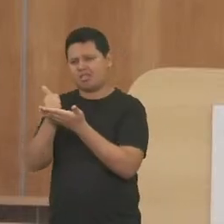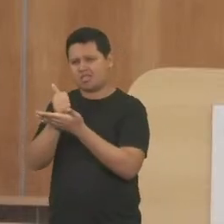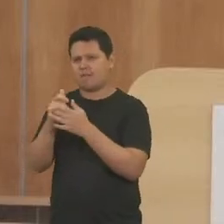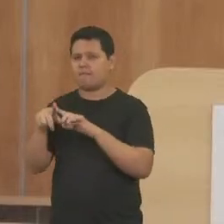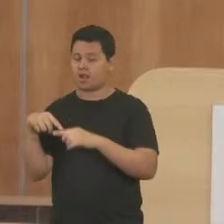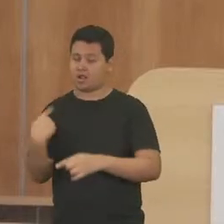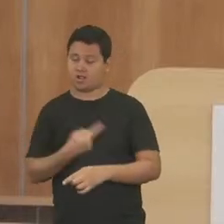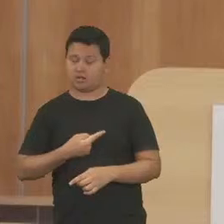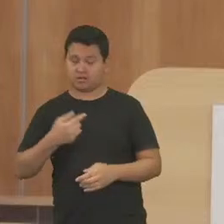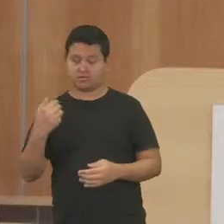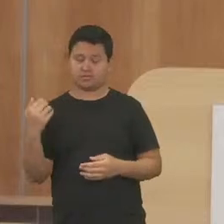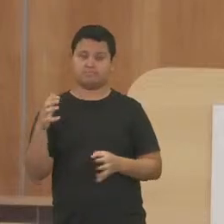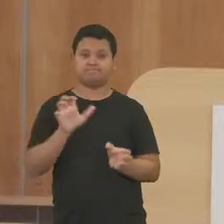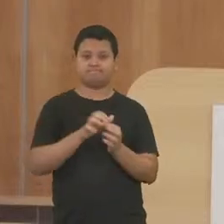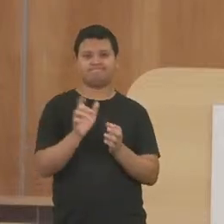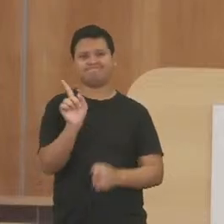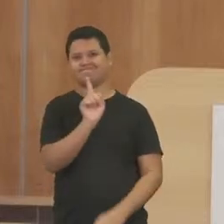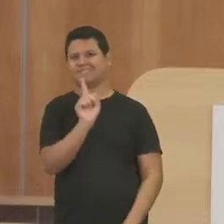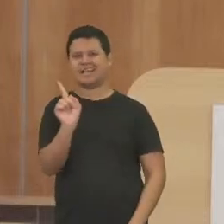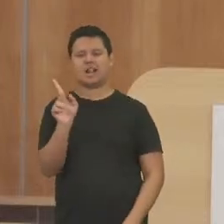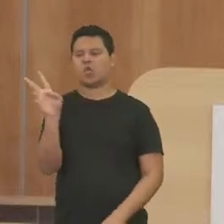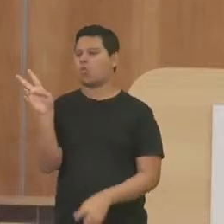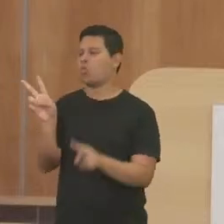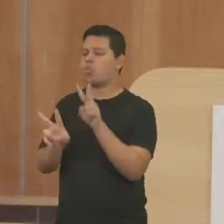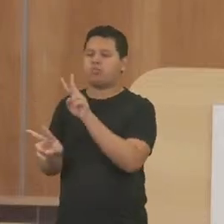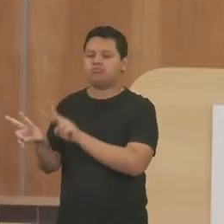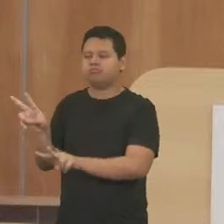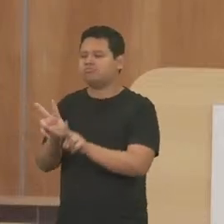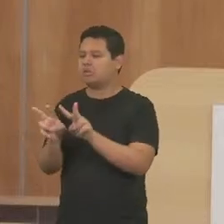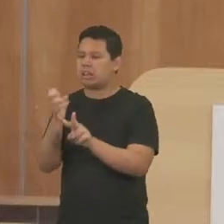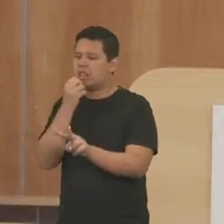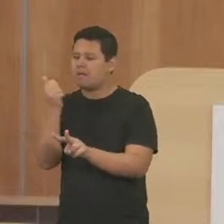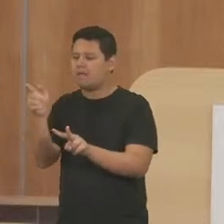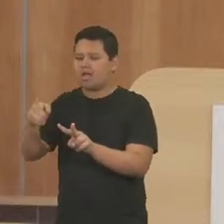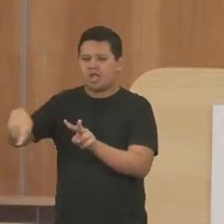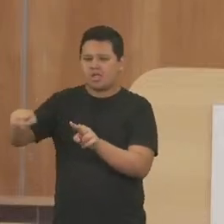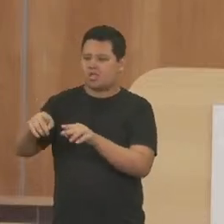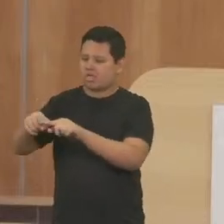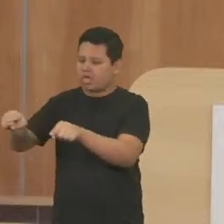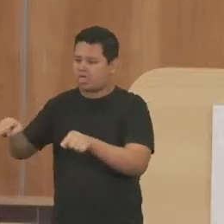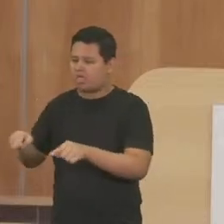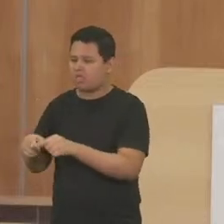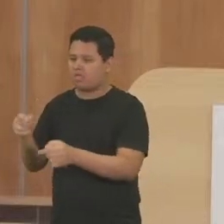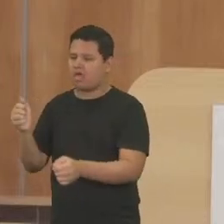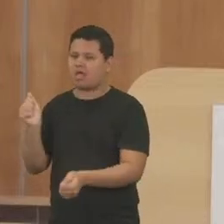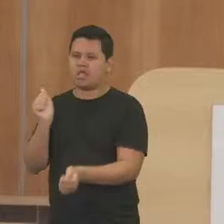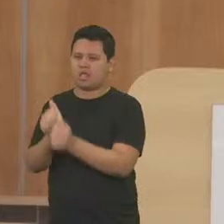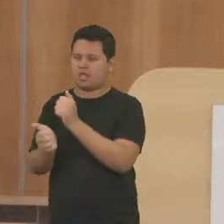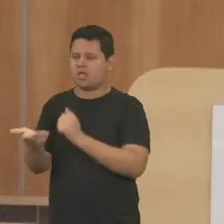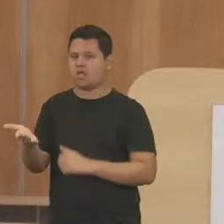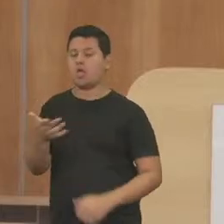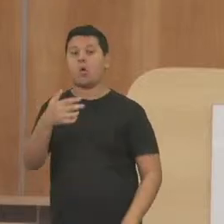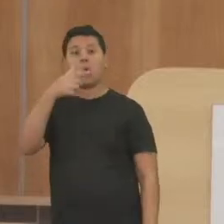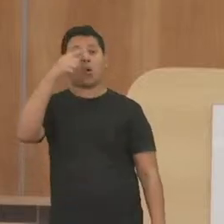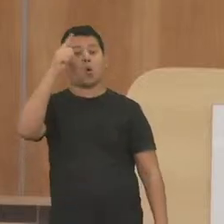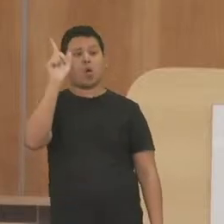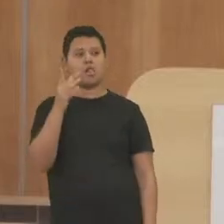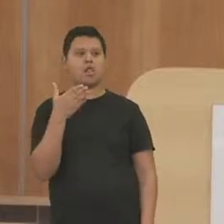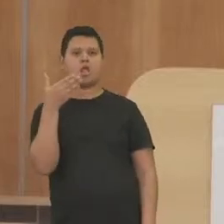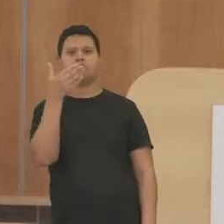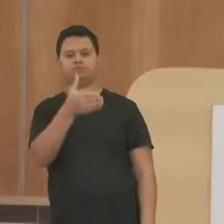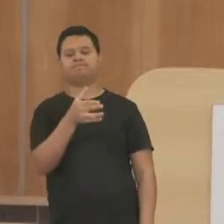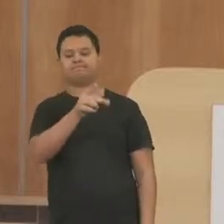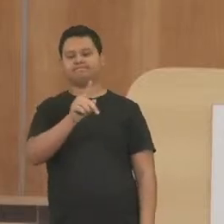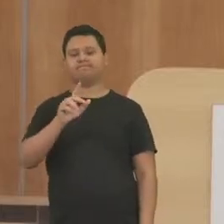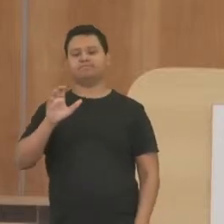A nossa cidade não cuida bem dos nossos espaços esportivos. Ontem mesmo estive aqui no Educa Mais Centro